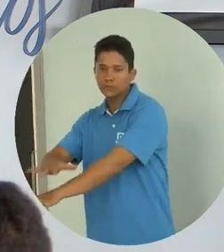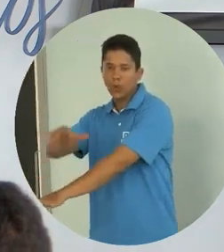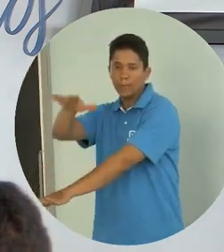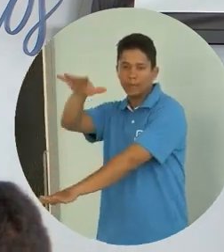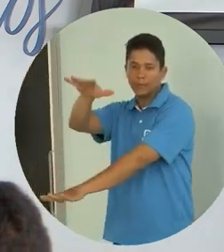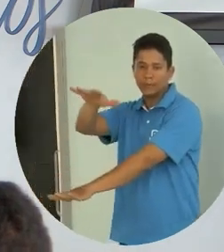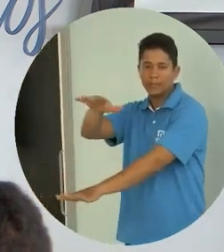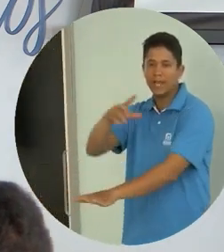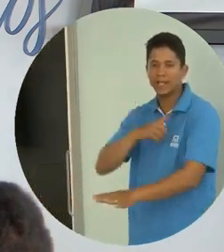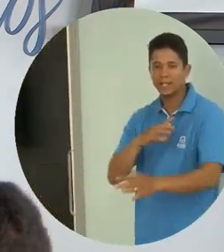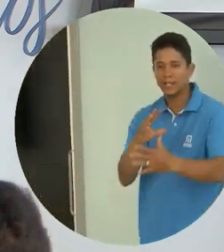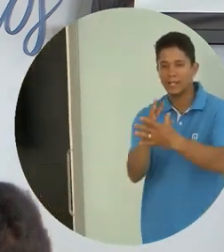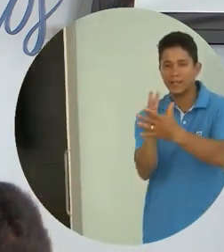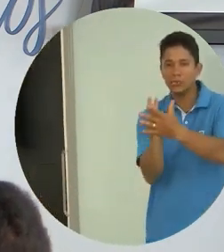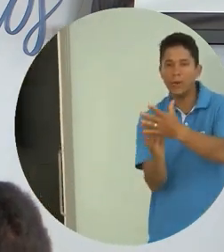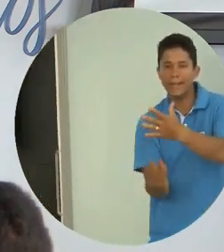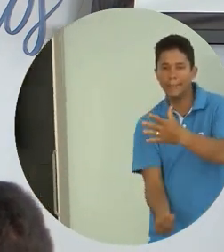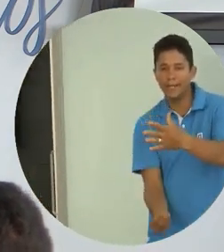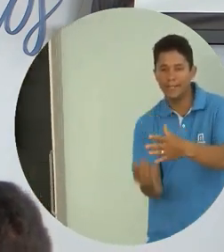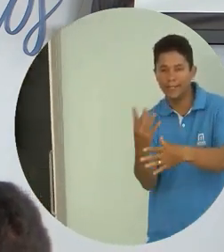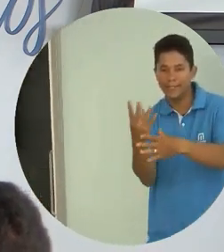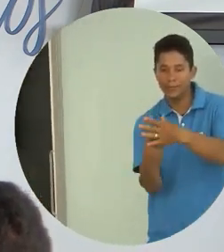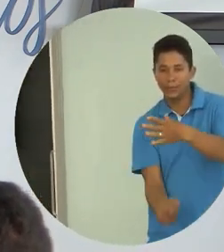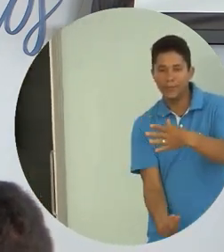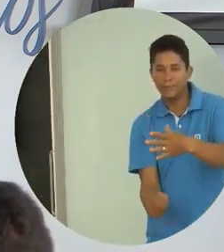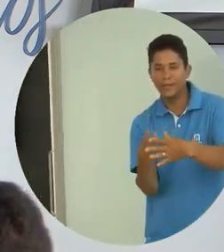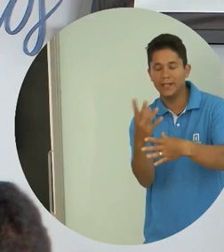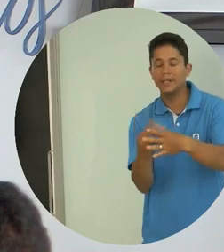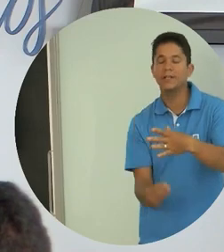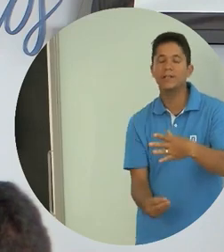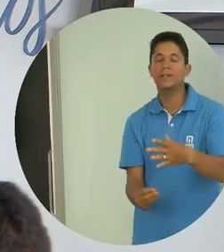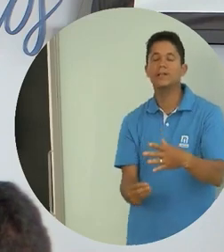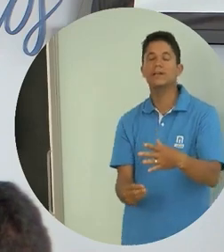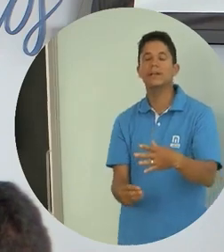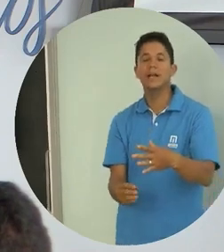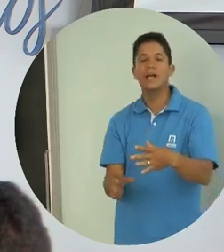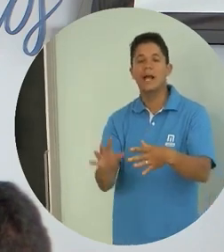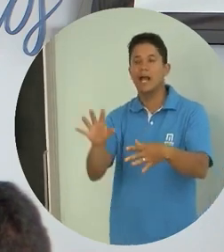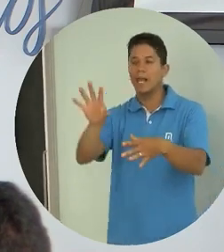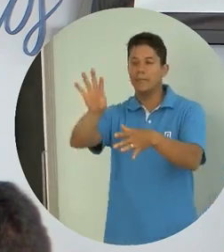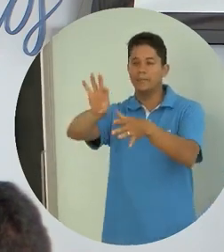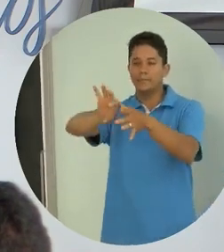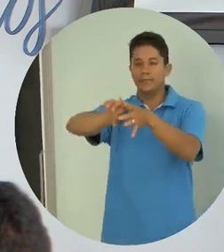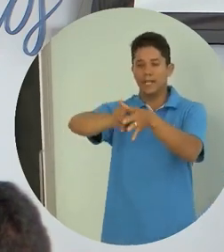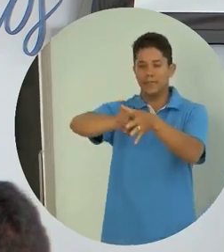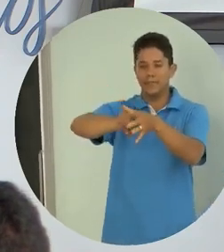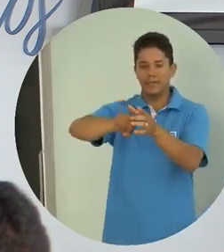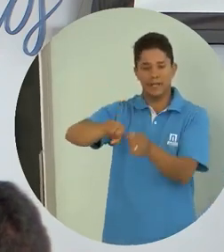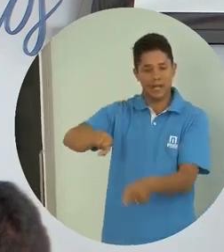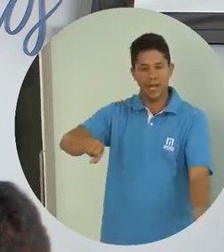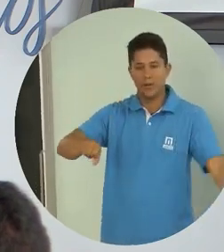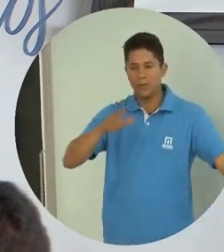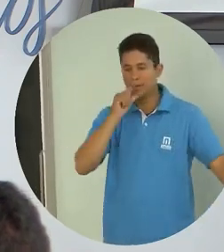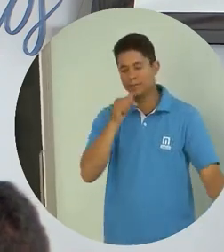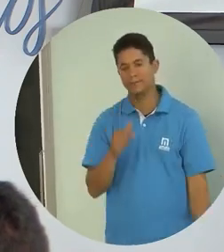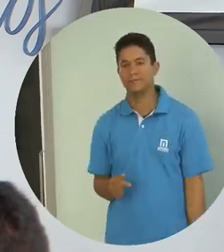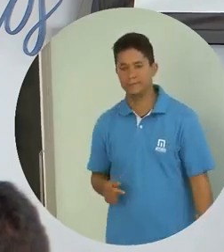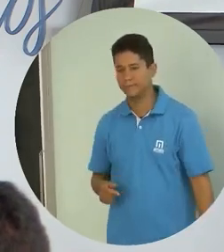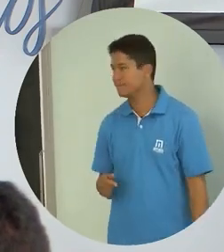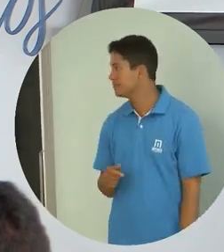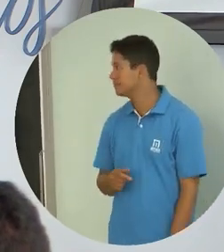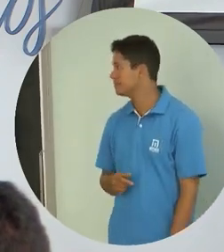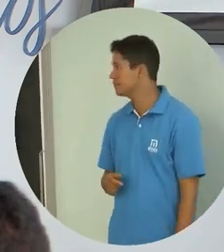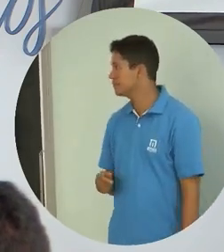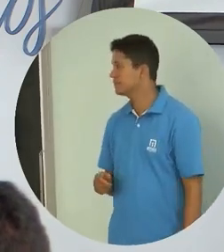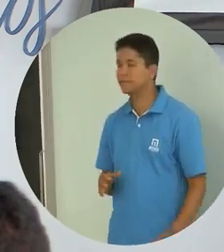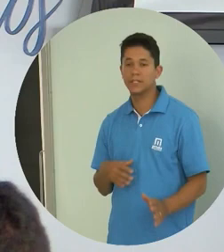tem tulipas no meio dessa barragem, que levam até galerias no maciço da barragem. Essas galerias, né,